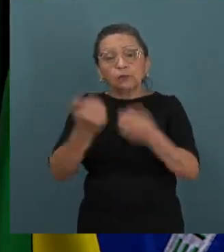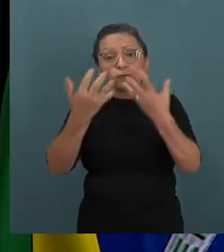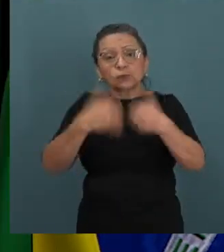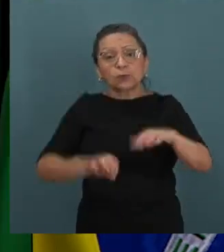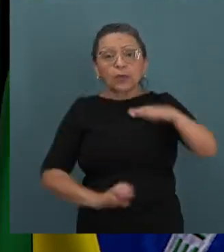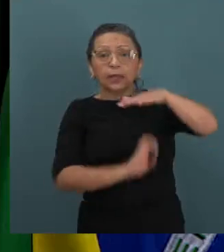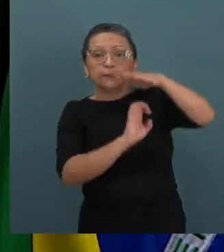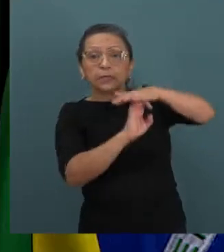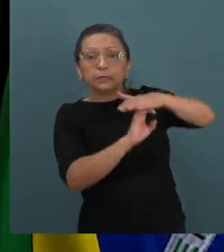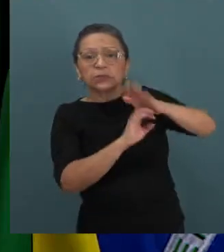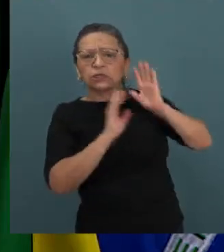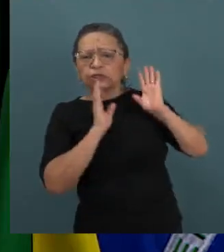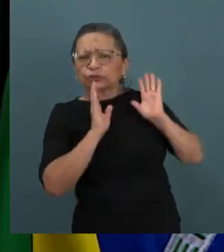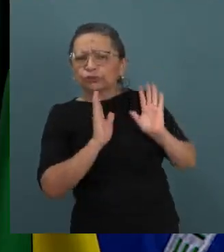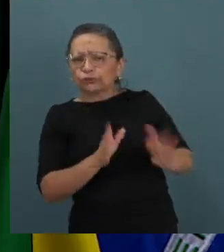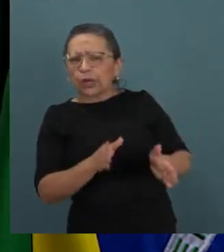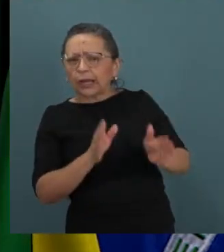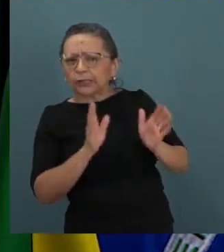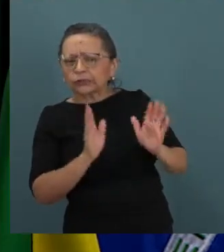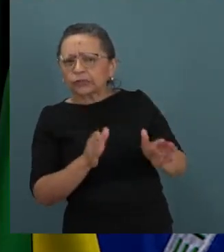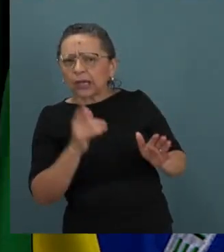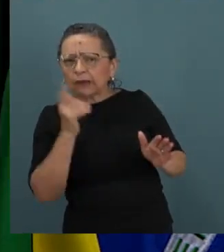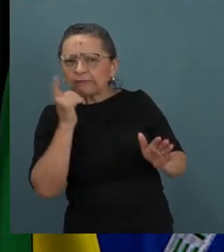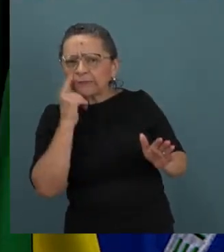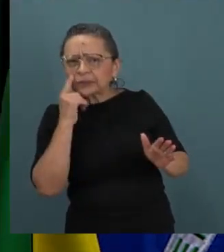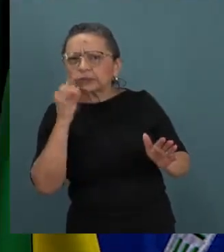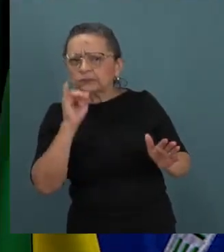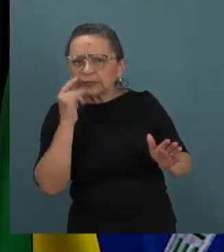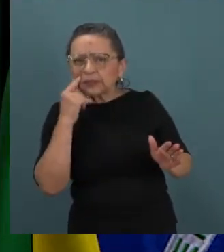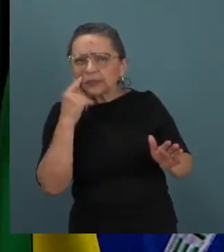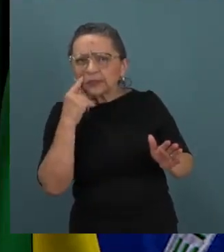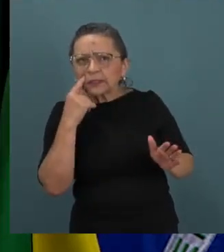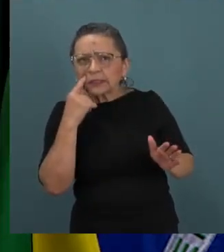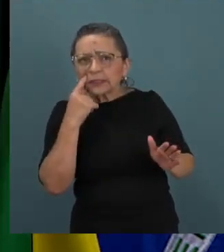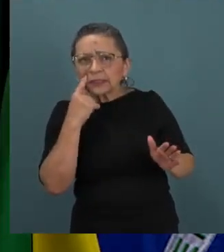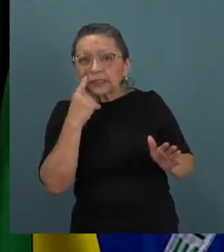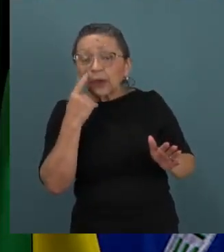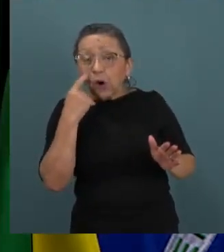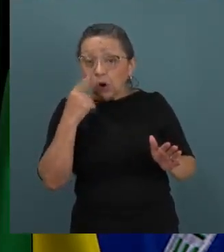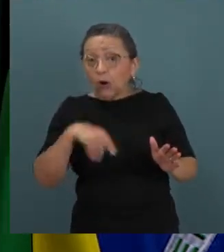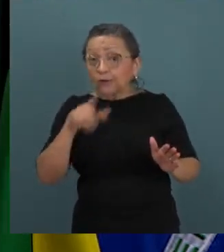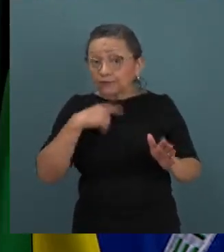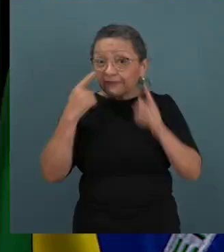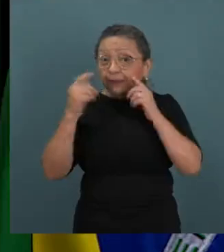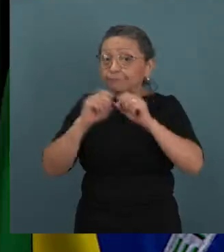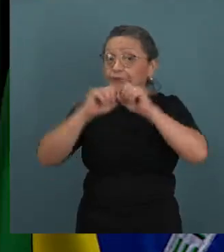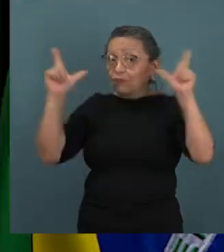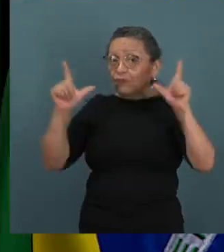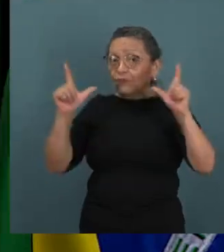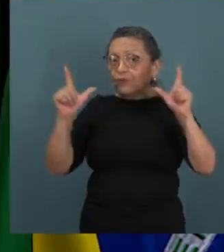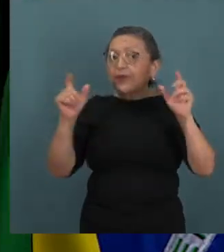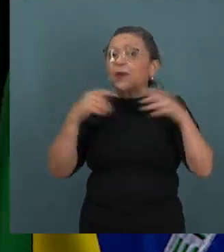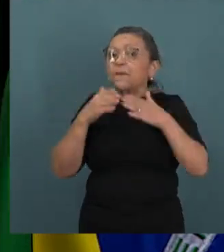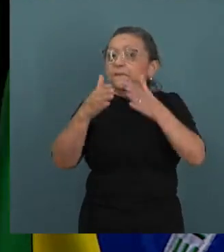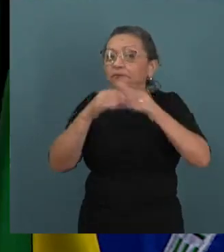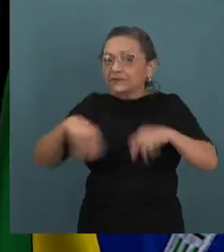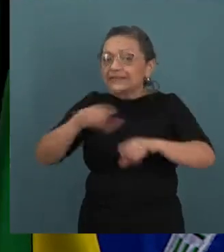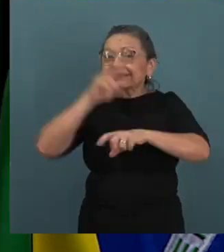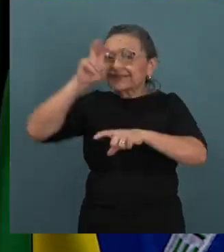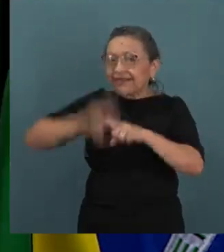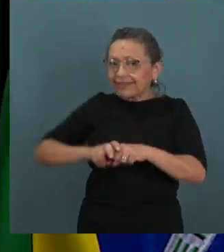já foi contemplada. Se você tiver em pé, sente-se com a informação que eu vou passar